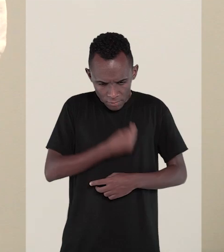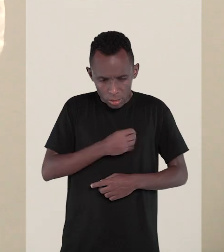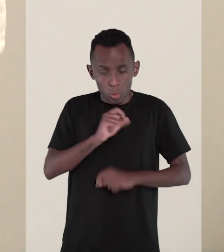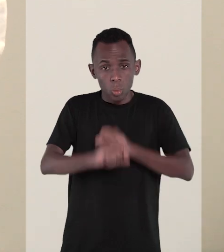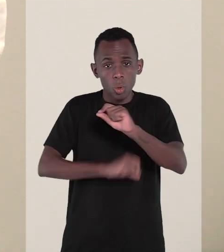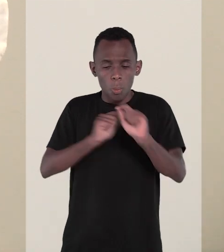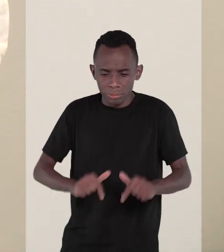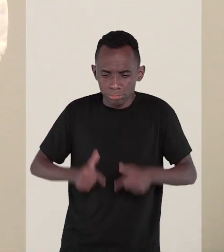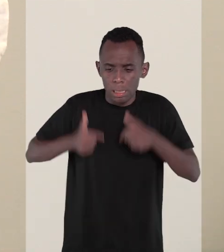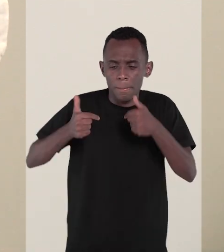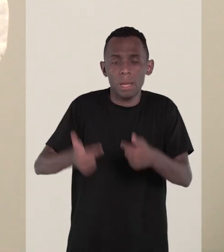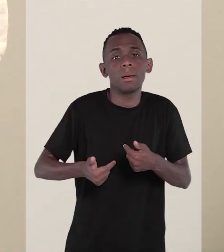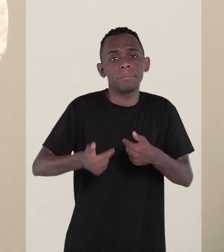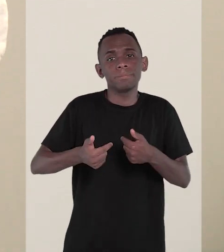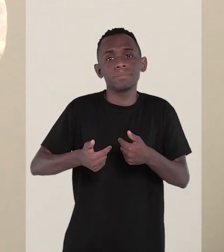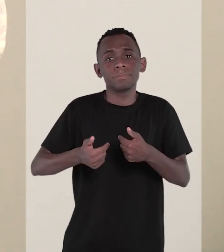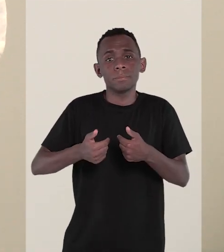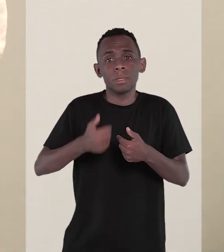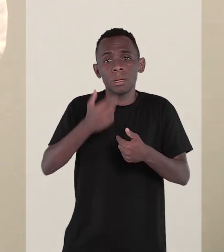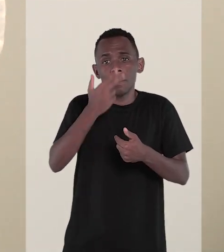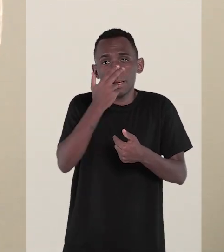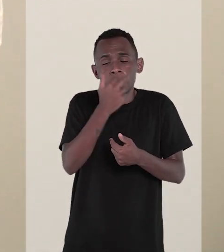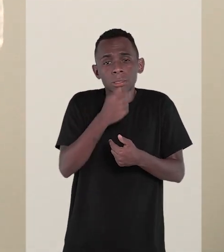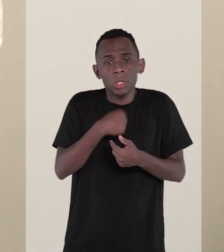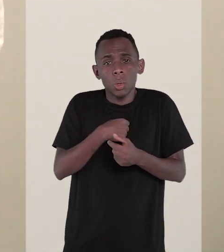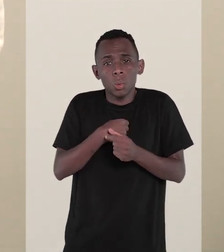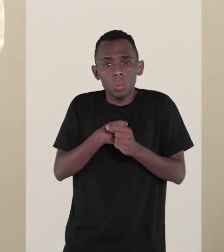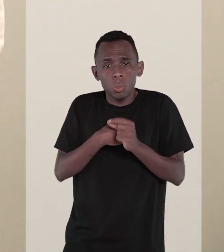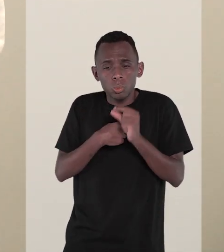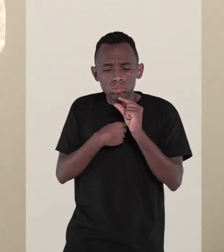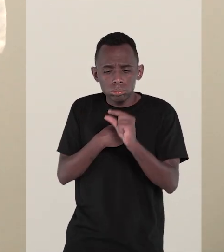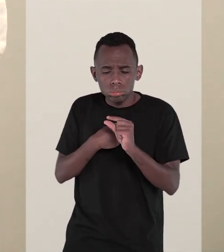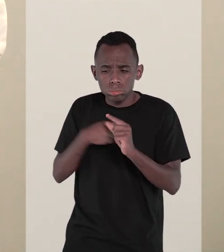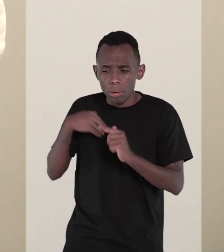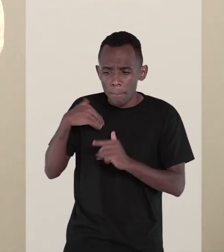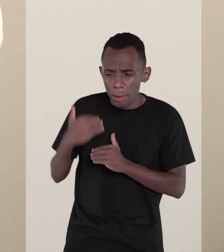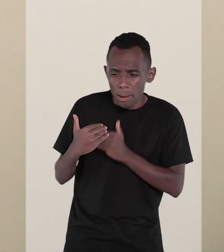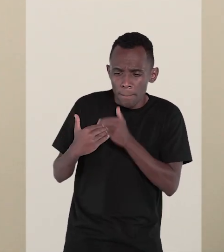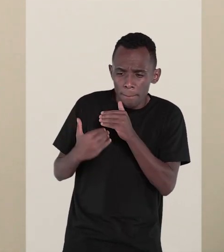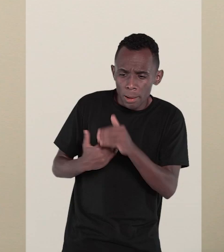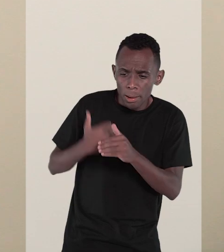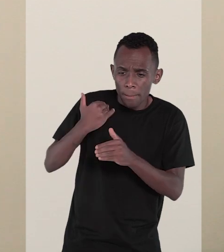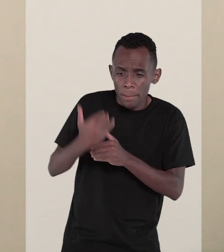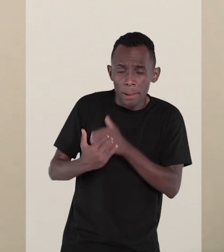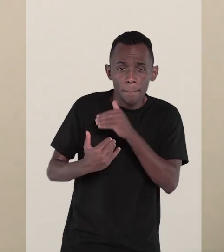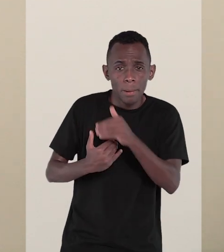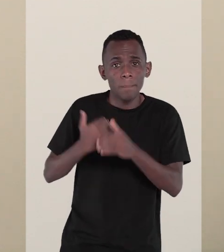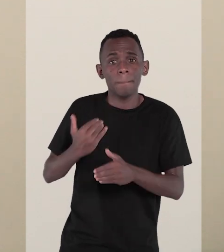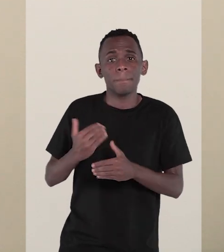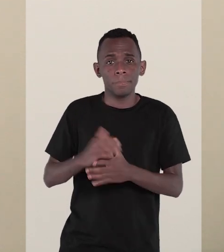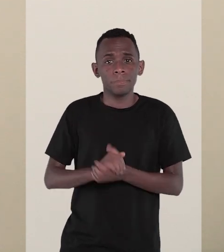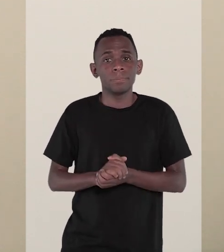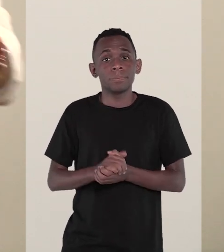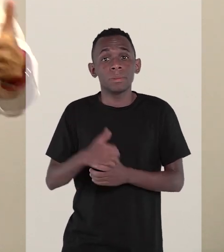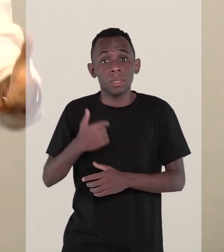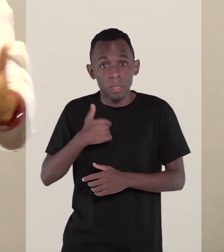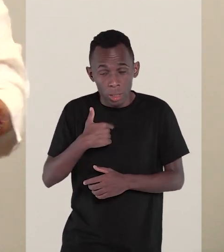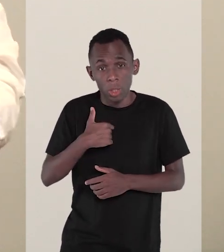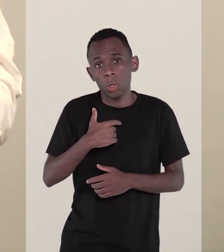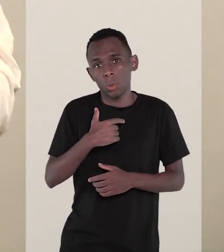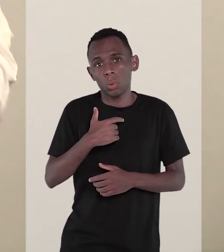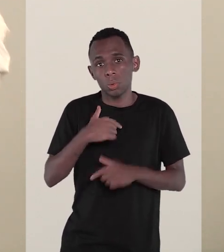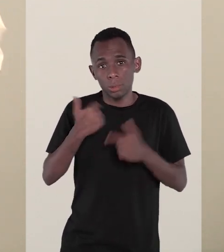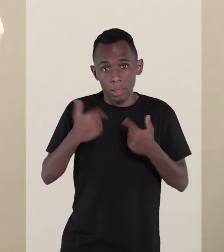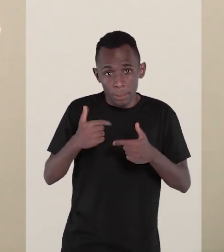minha vida, o que eu posso fazer. O que eu posso fazer sendo uma formiga, né? O que eu posso fazer se eu sou uma pessoa que gero